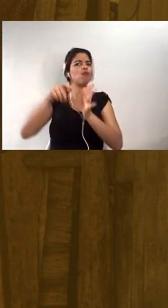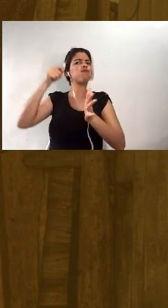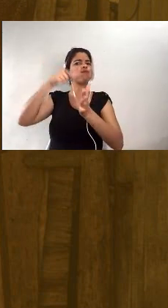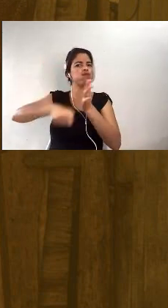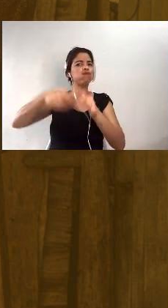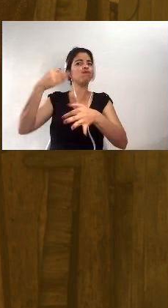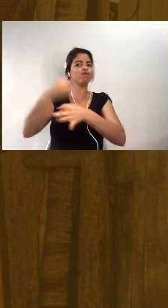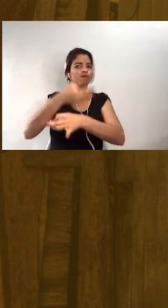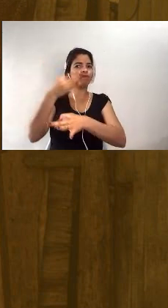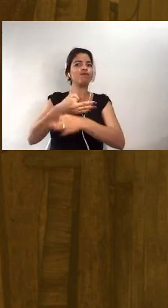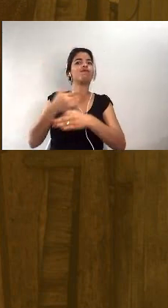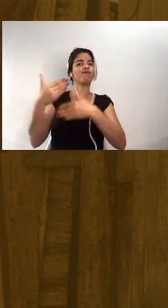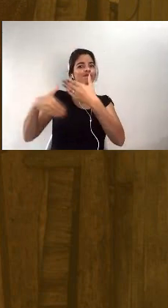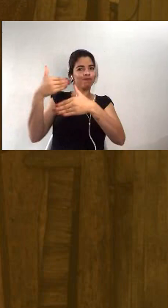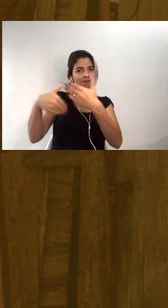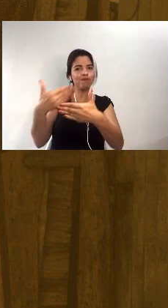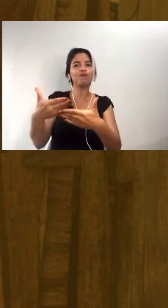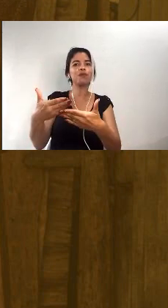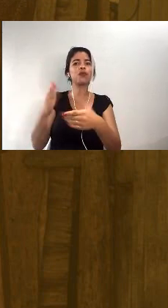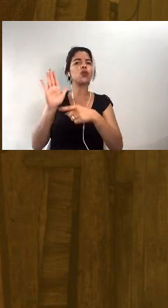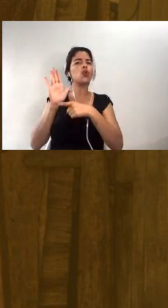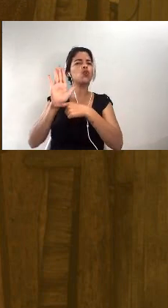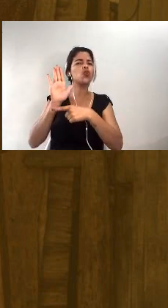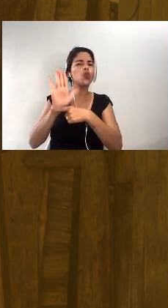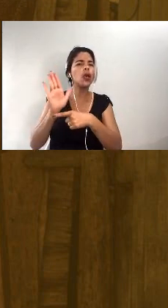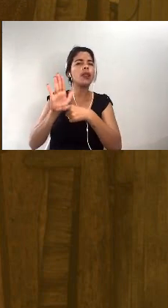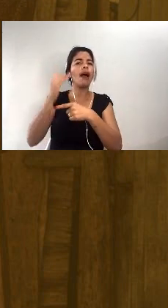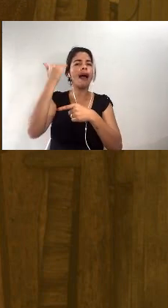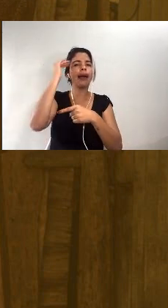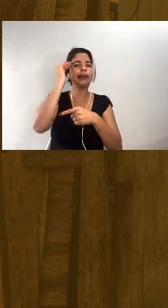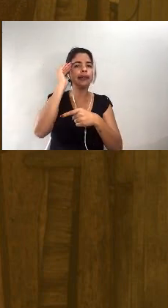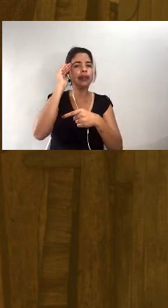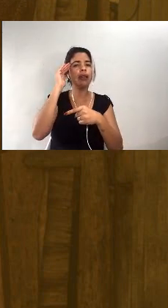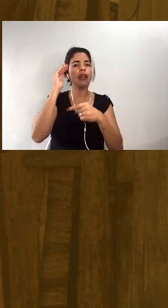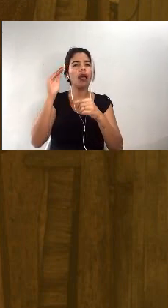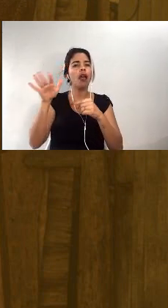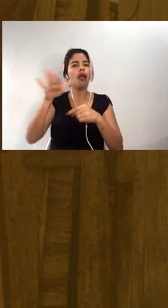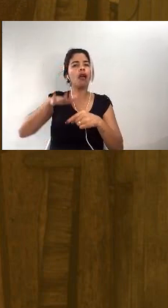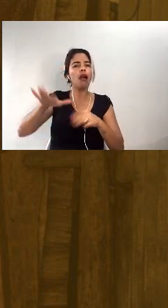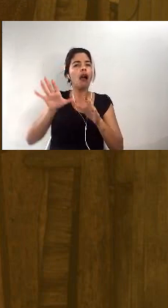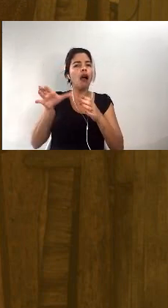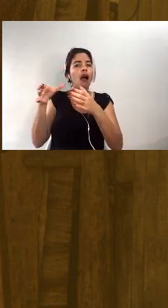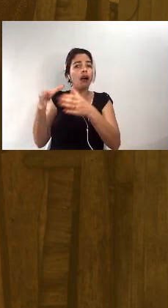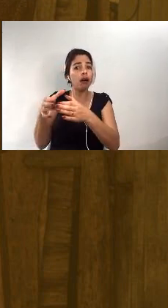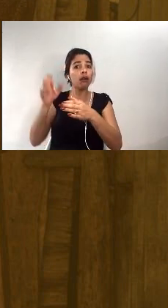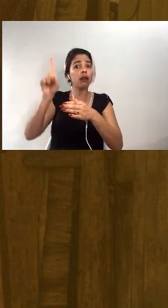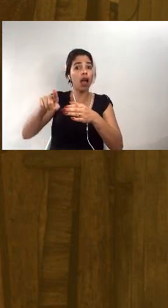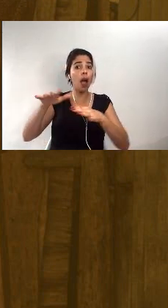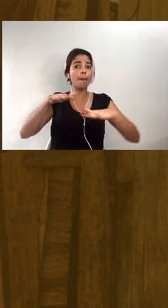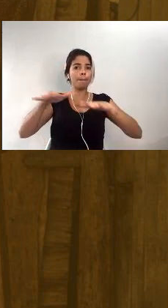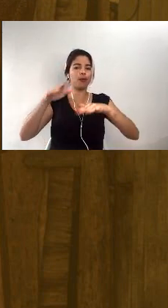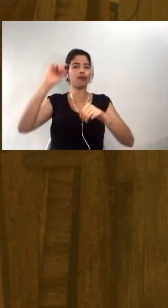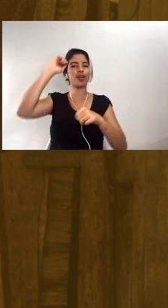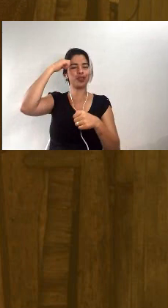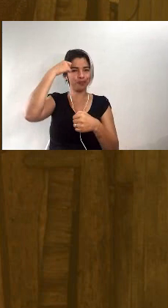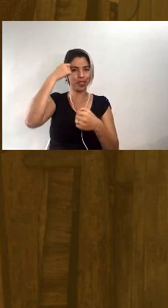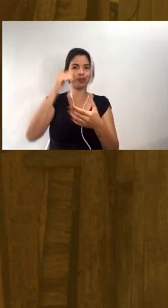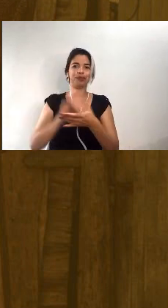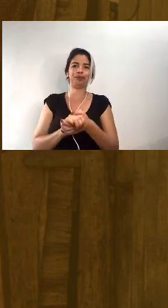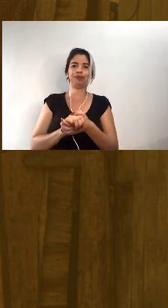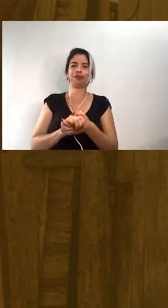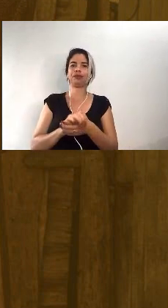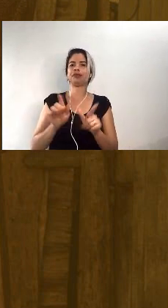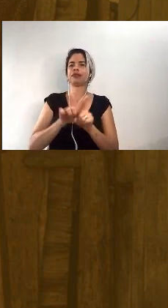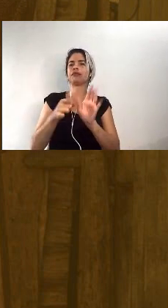se constituindo, né, ajudando a entender, a constituir esse grande ator coletivo que é o movimento negro. Então eu quero trazer, o